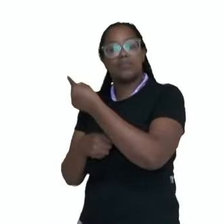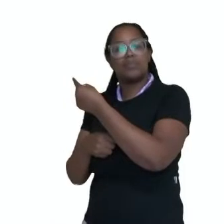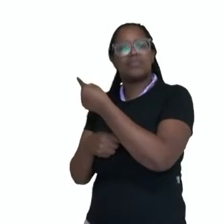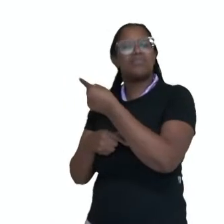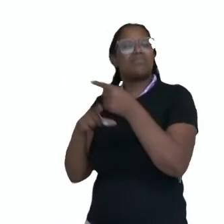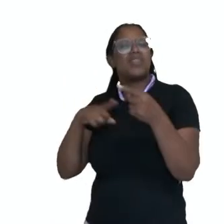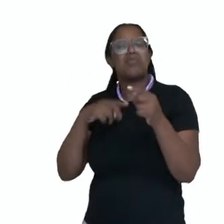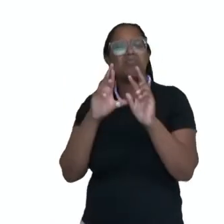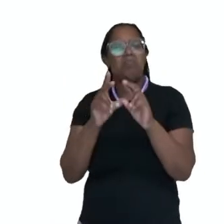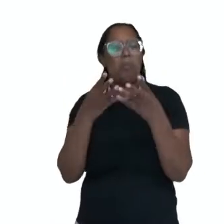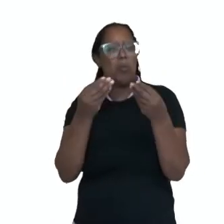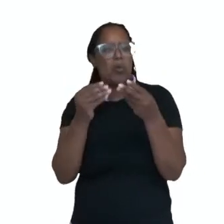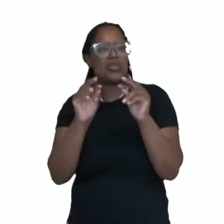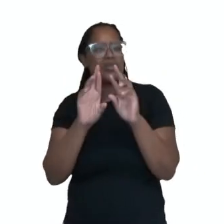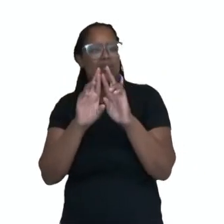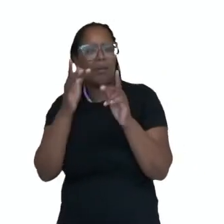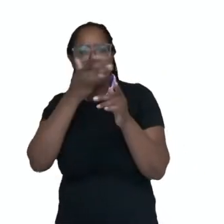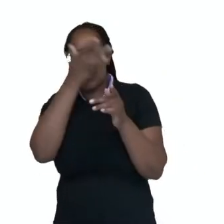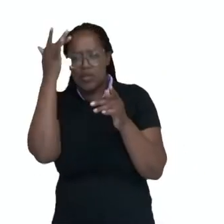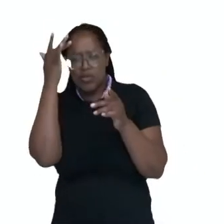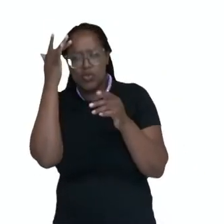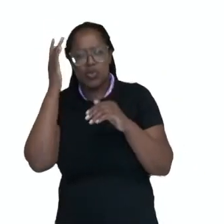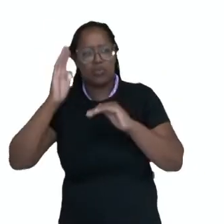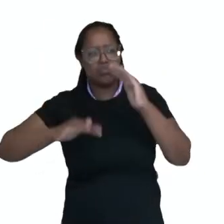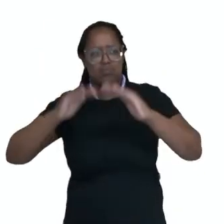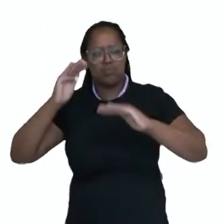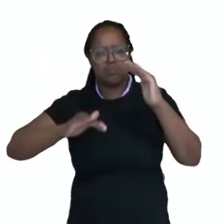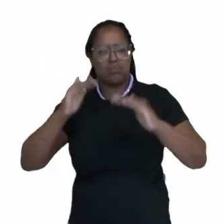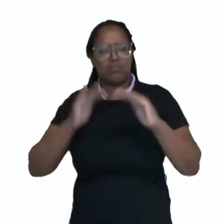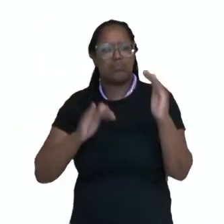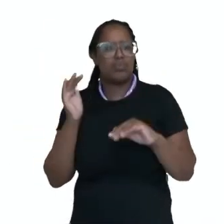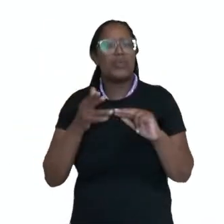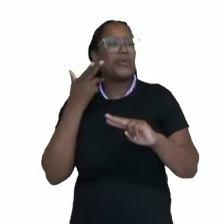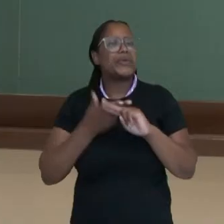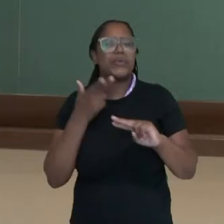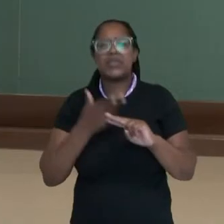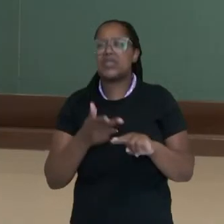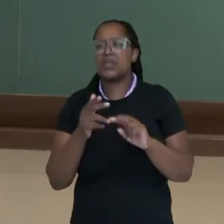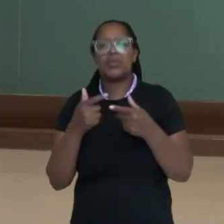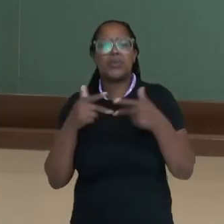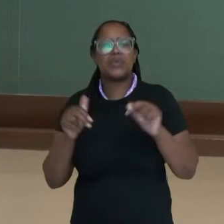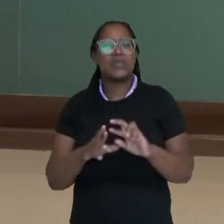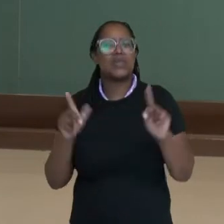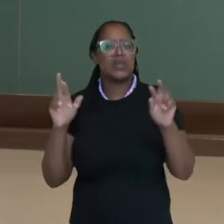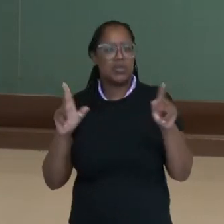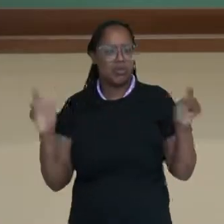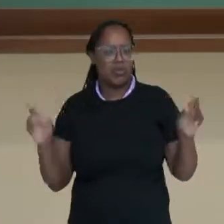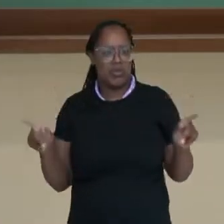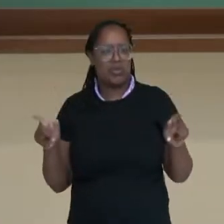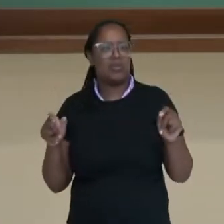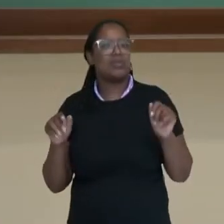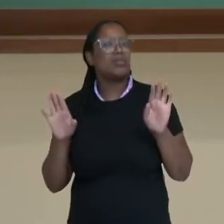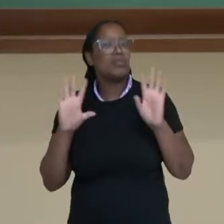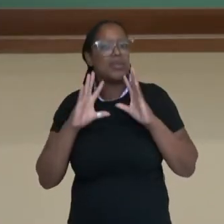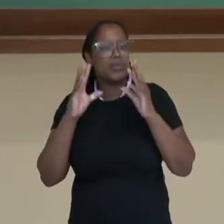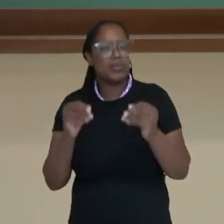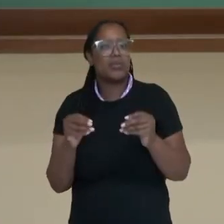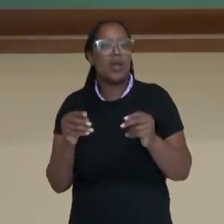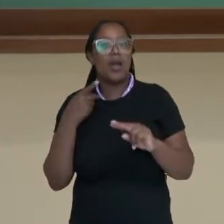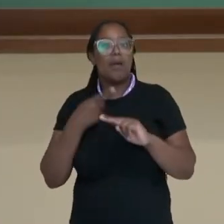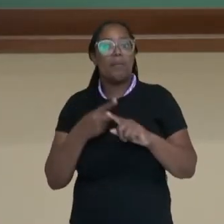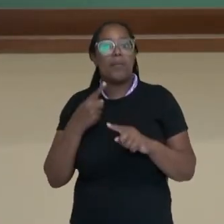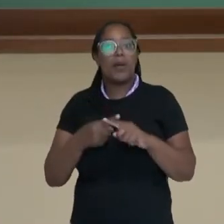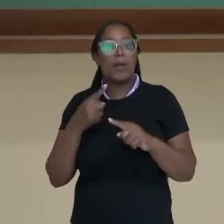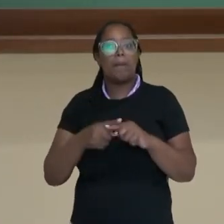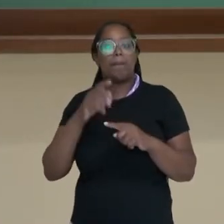várias pessoas estão tocando, né? Utilizando diversos instrumentos. Tal como eu disse para vocês, os